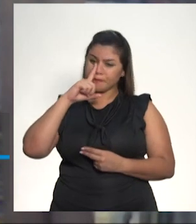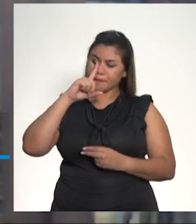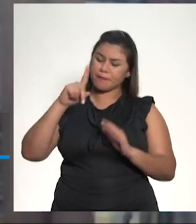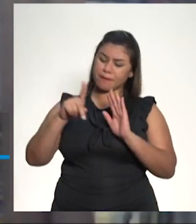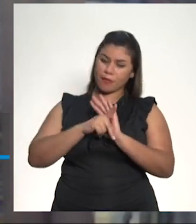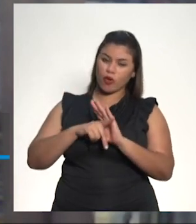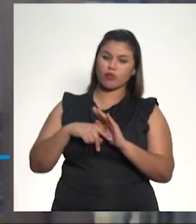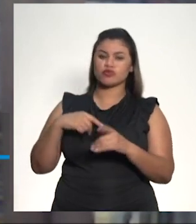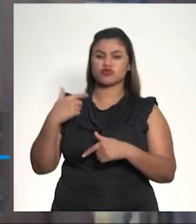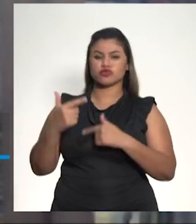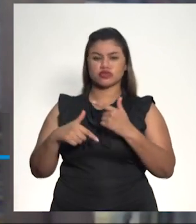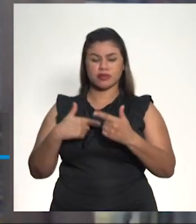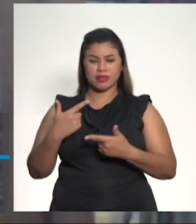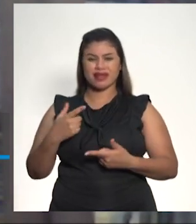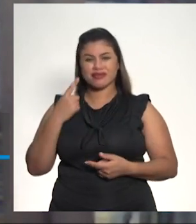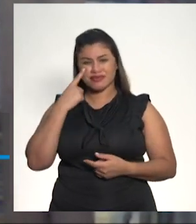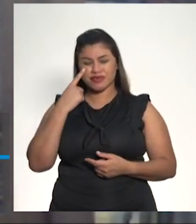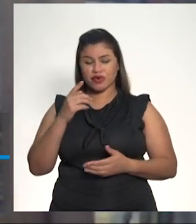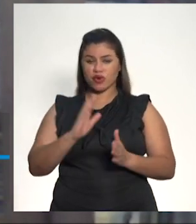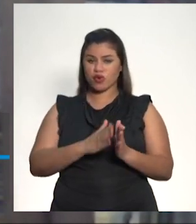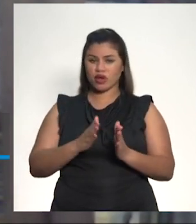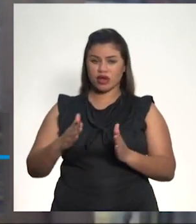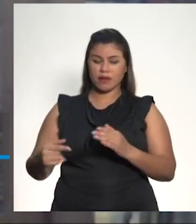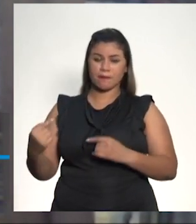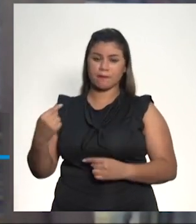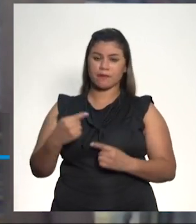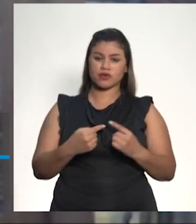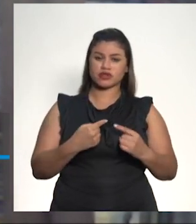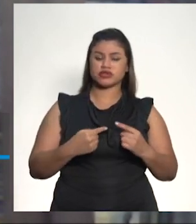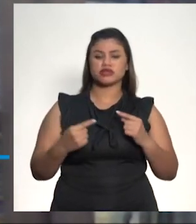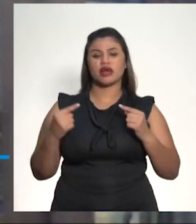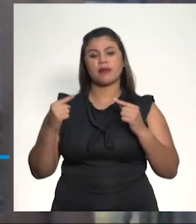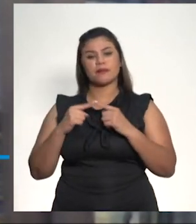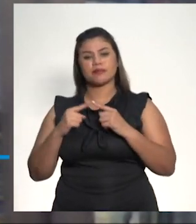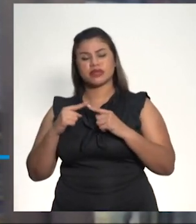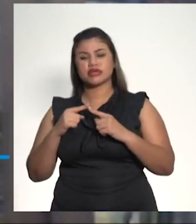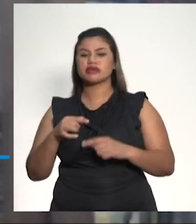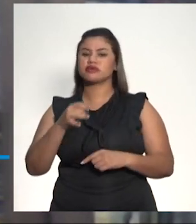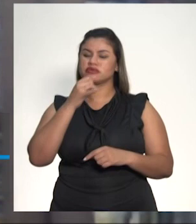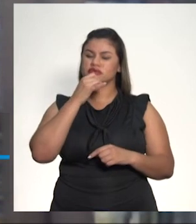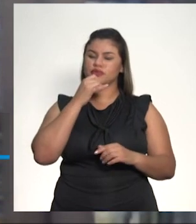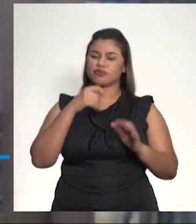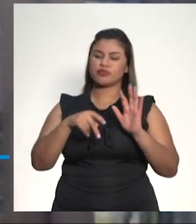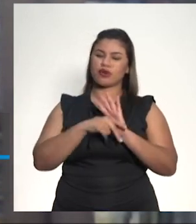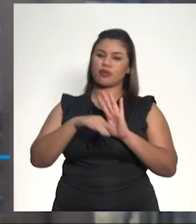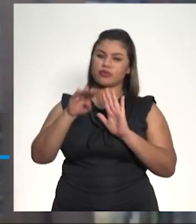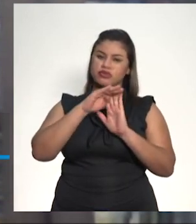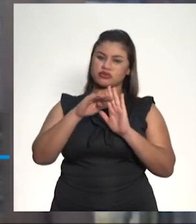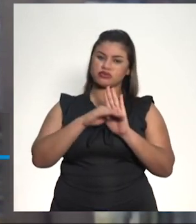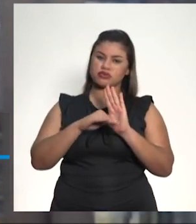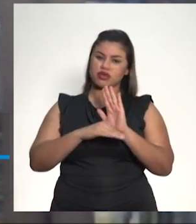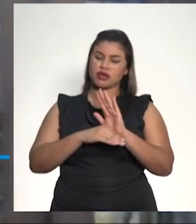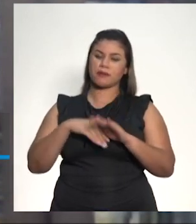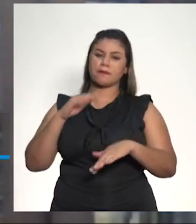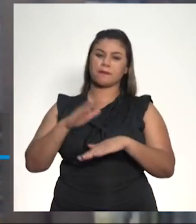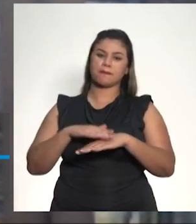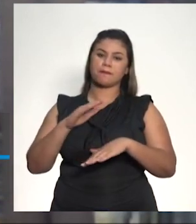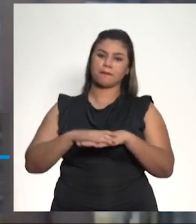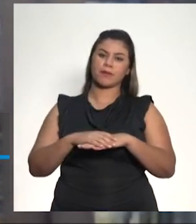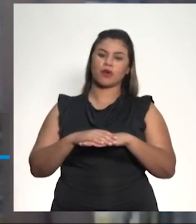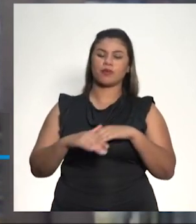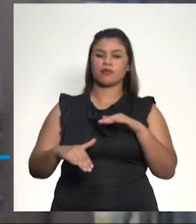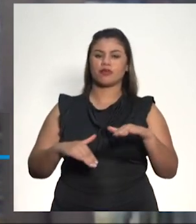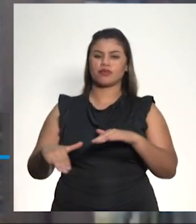essa organização política deles é um exemplo sobre a regulamentação e a construção de um